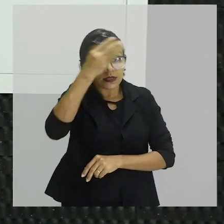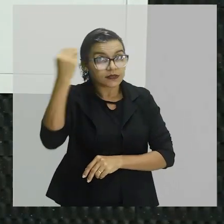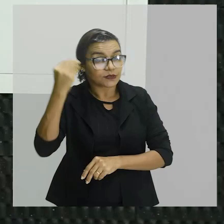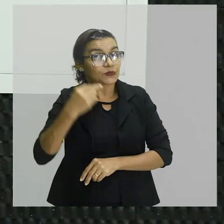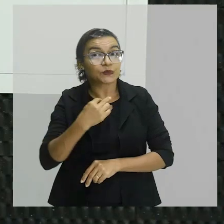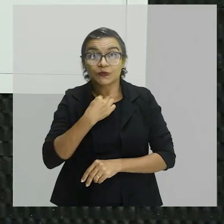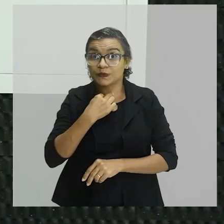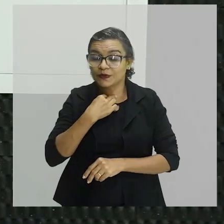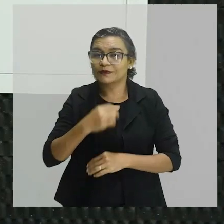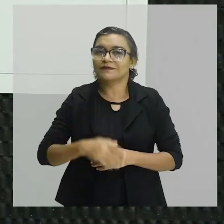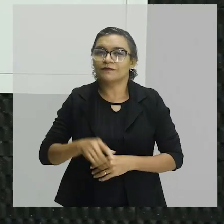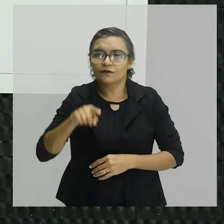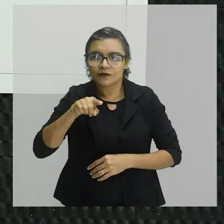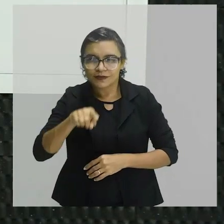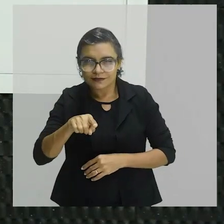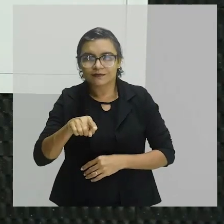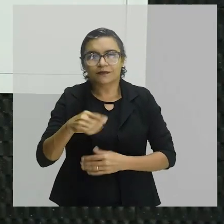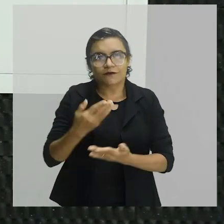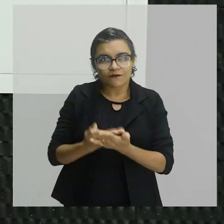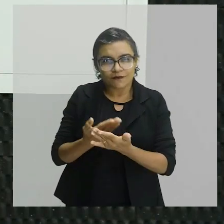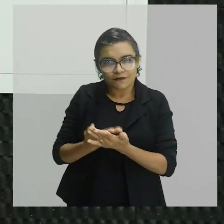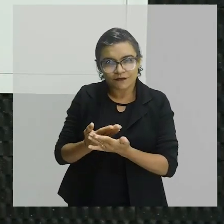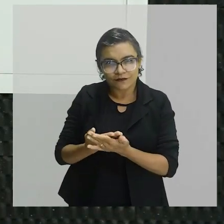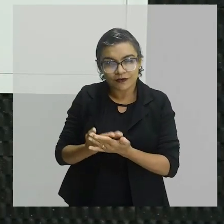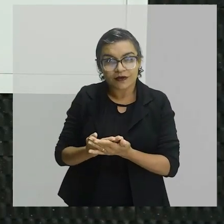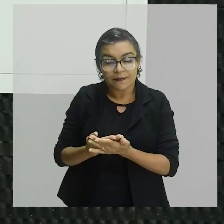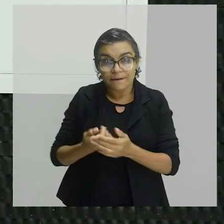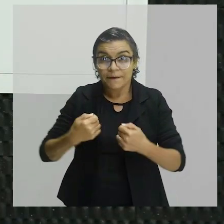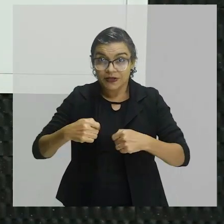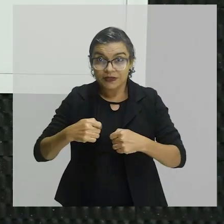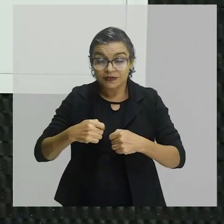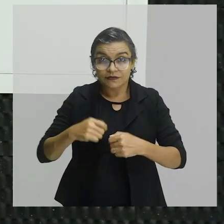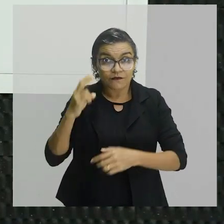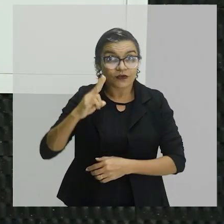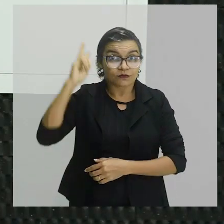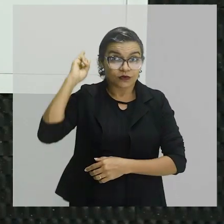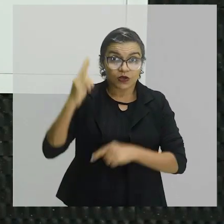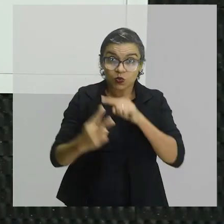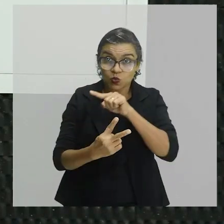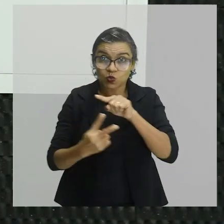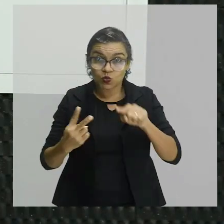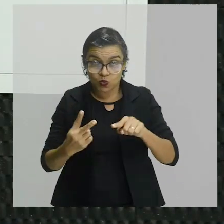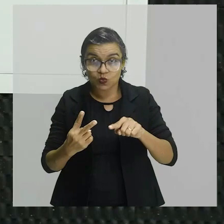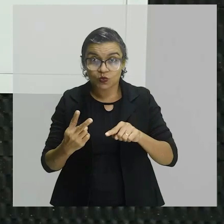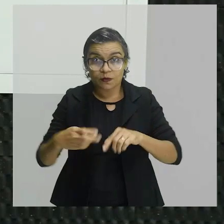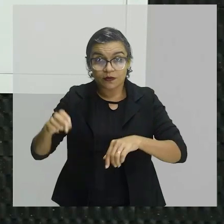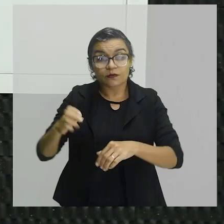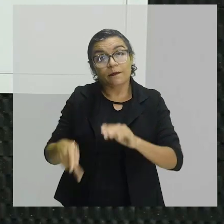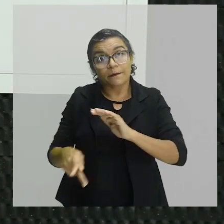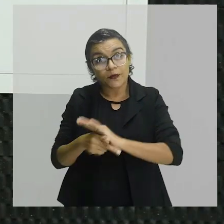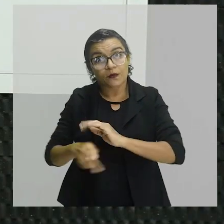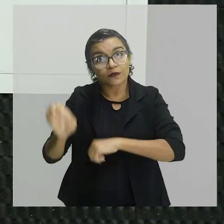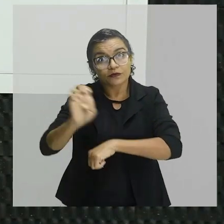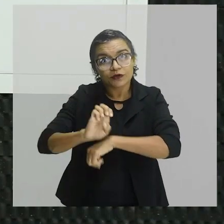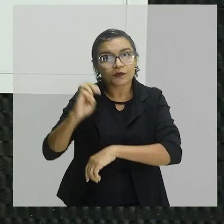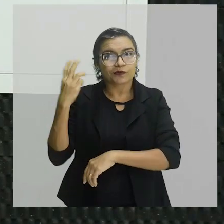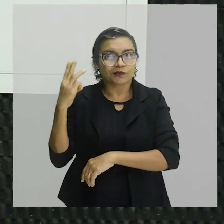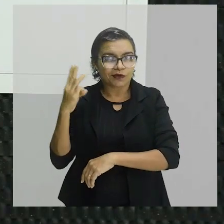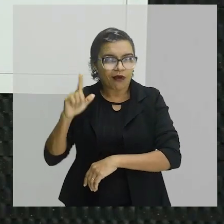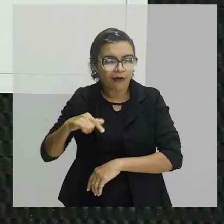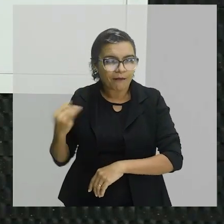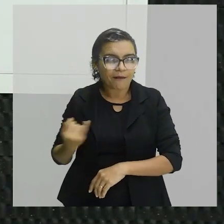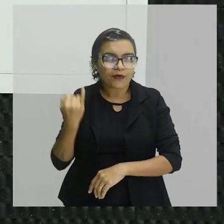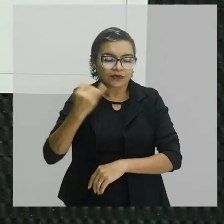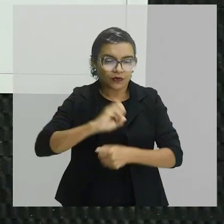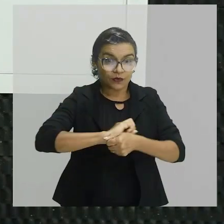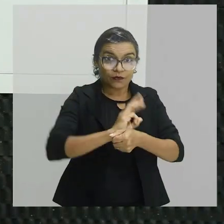você arrebente aí desses dois vestibulares, né, que para o nosso estado, o estado do Maranhão, são os mais importantes, né, que é o